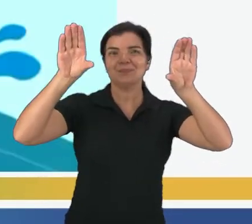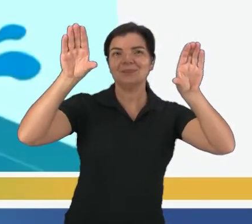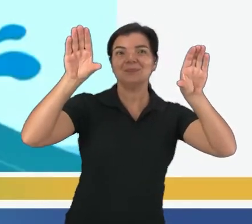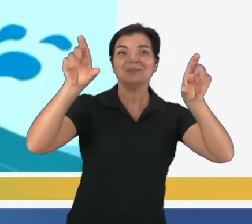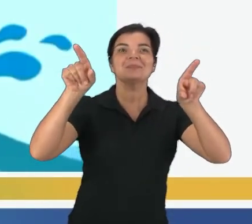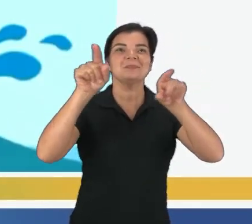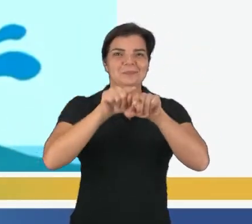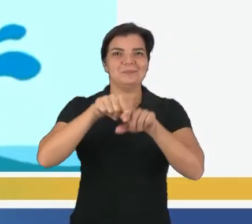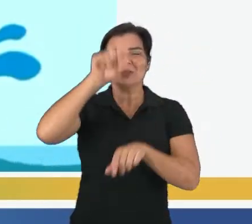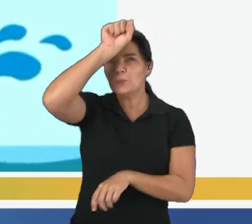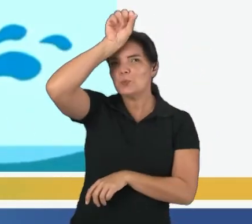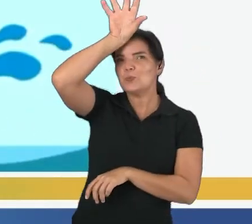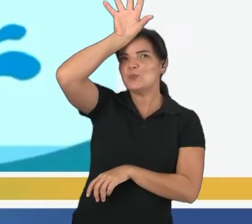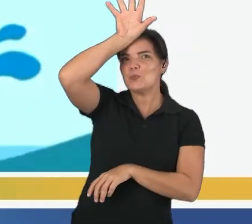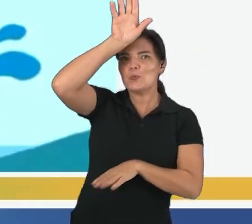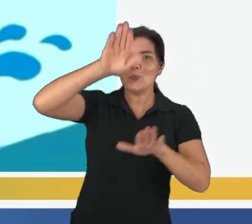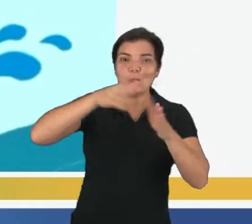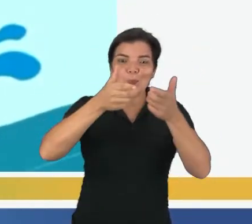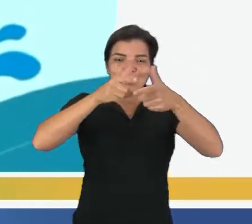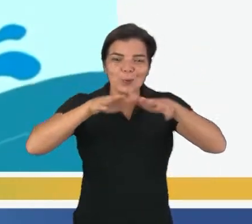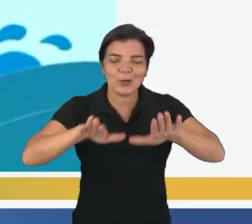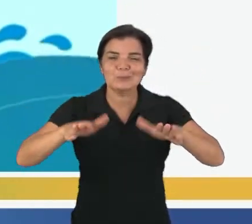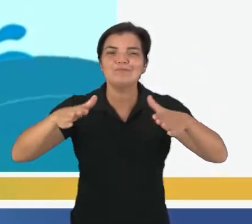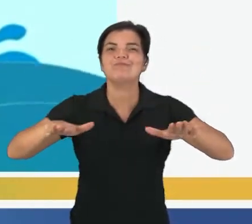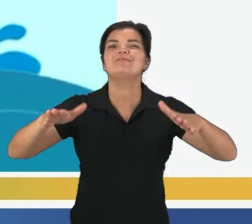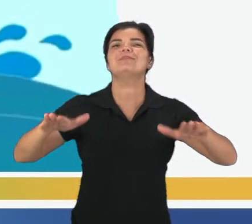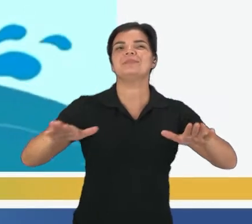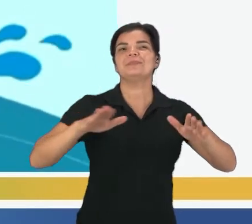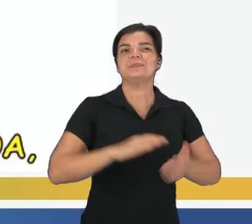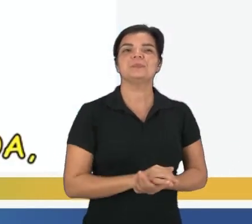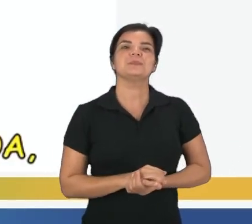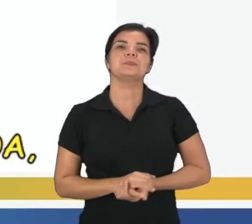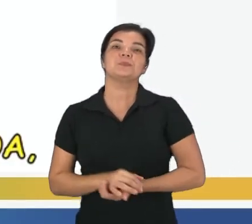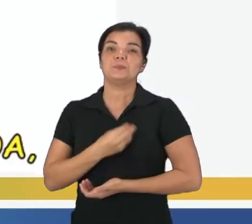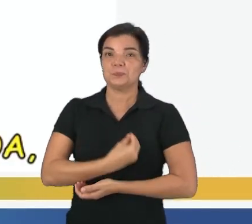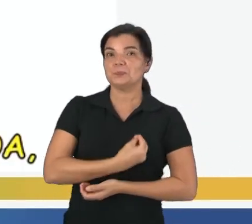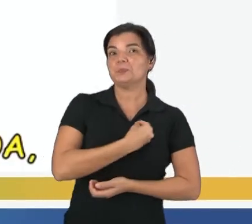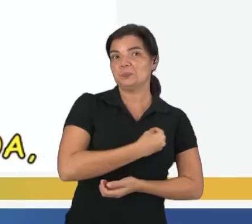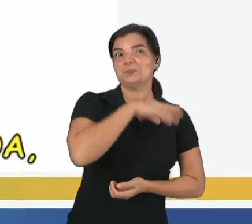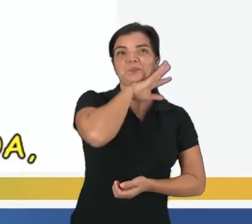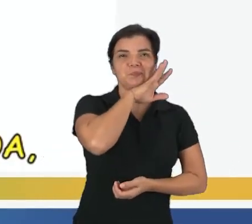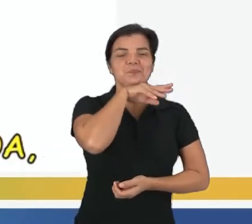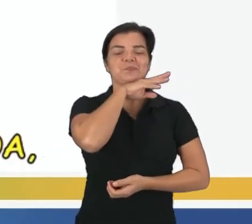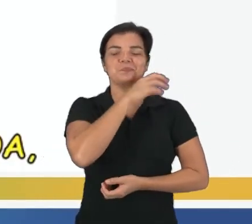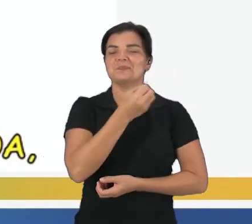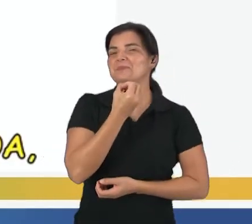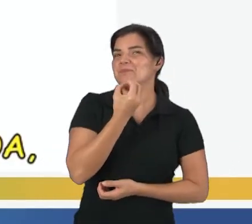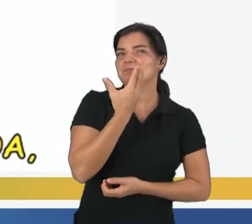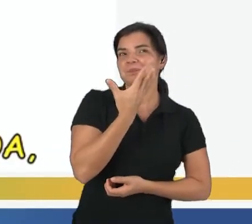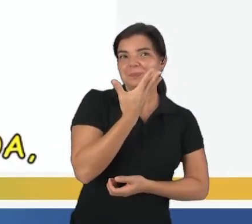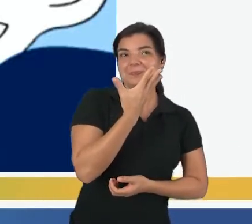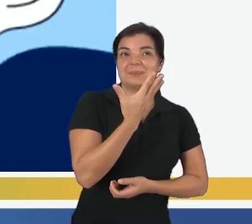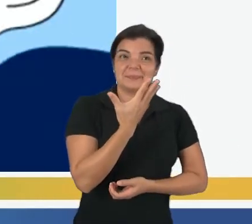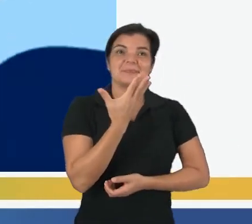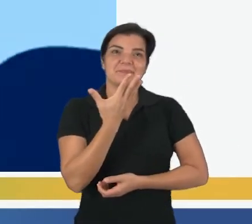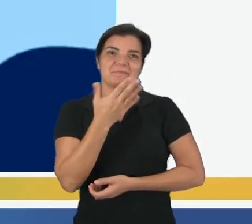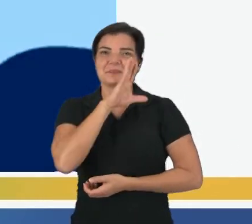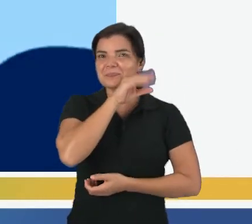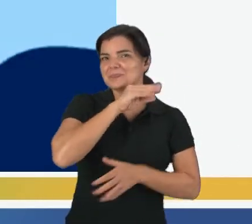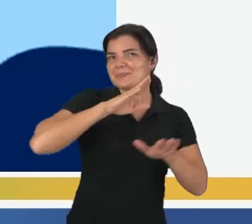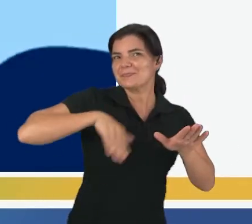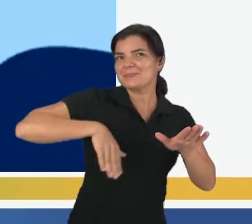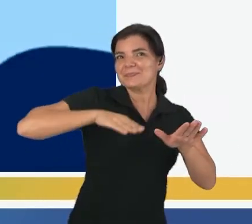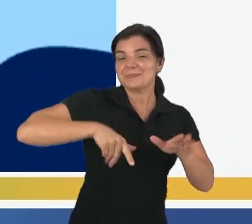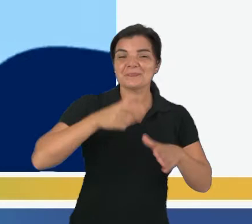no ar. Baleia mergulha no mar. Vida de bicho é mesmo muito boa. O